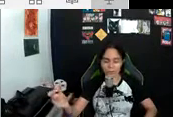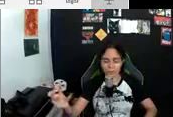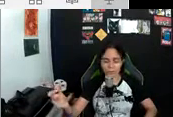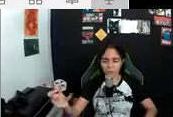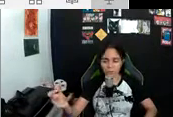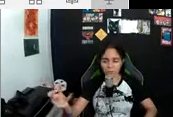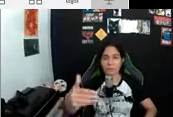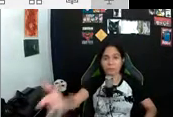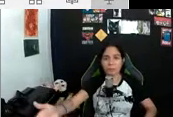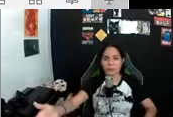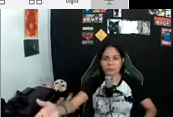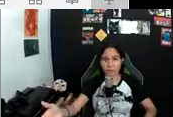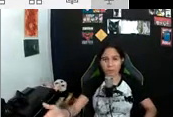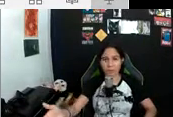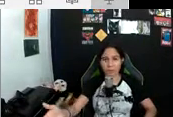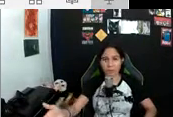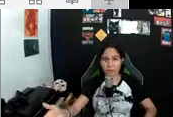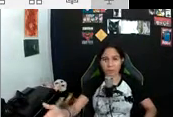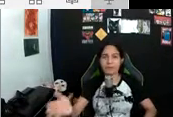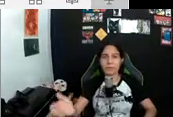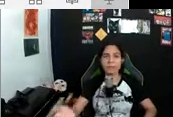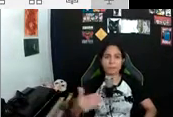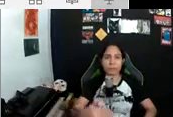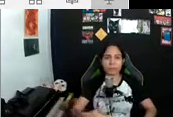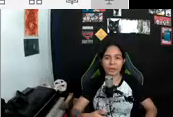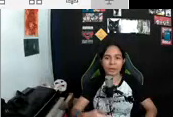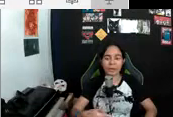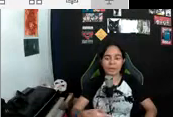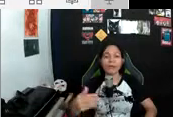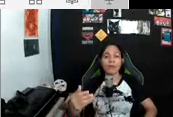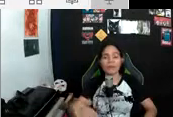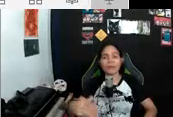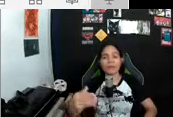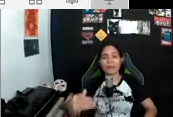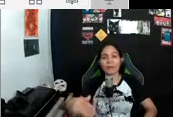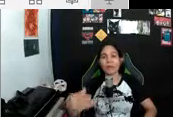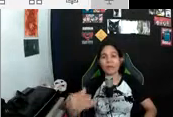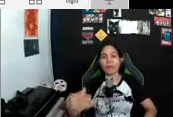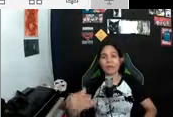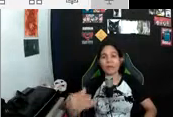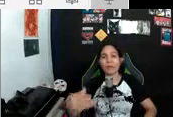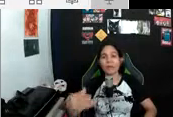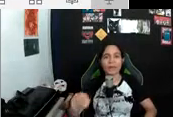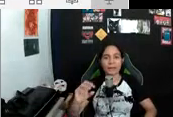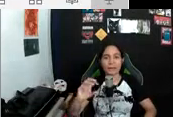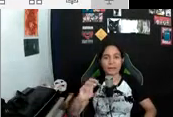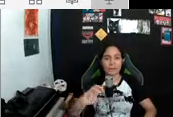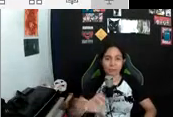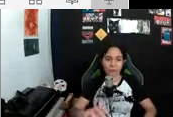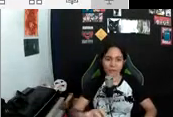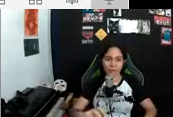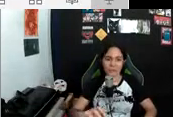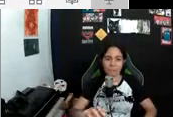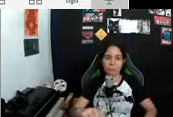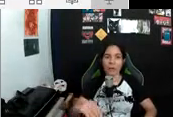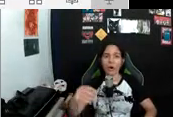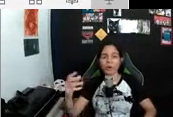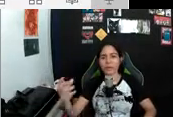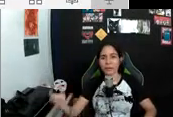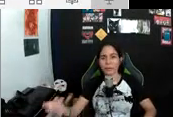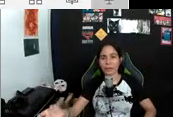como que chama? Exercer sua profissão, né, dentro de outro país, você tem que compreender essas peculiaridades